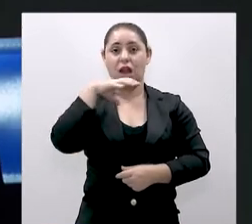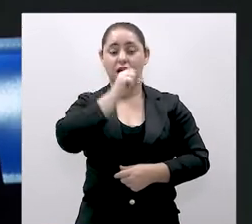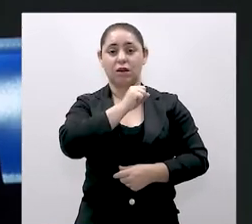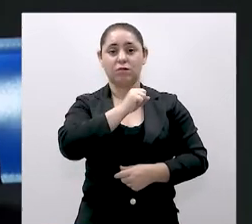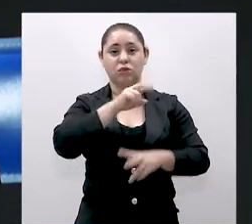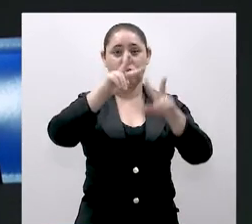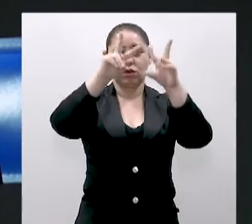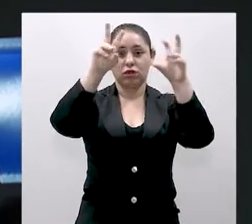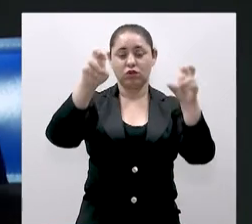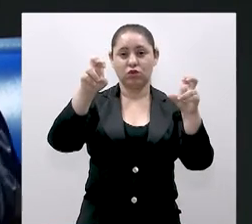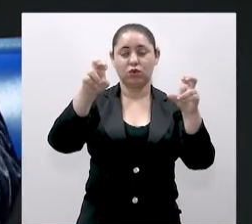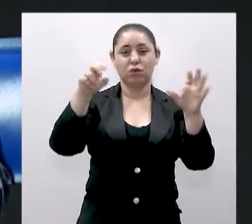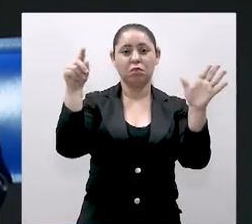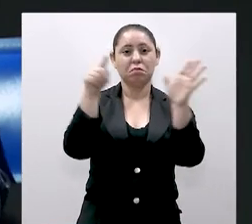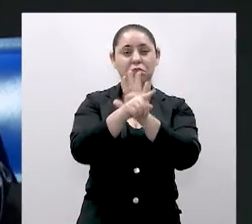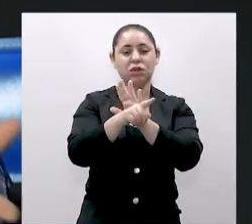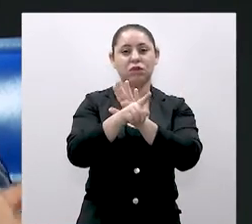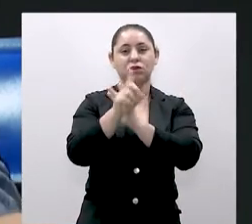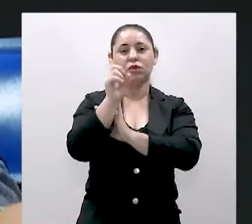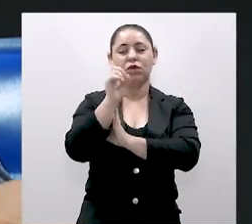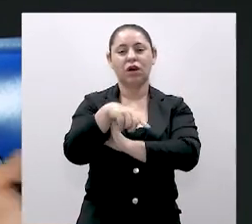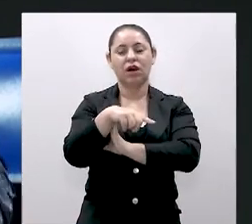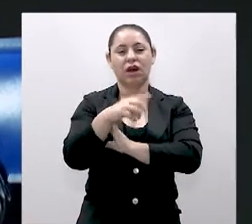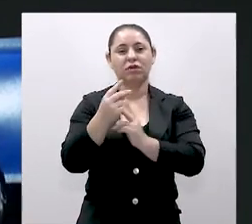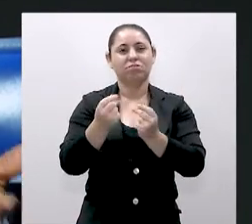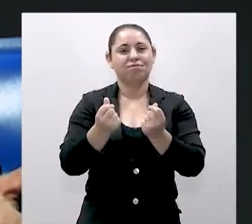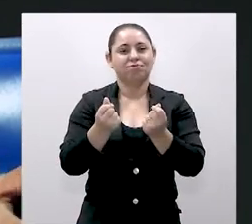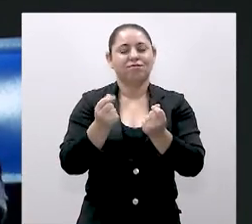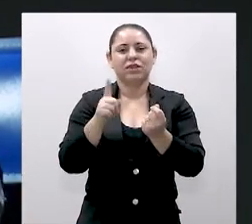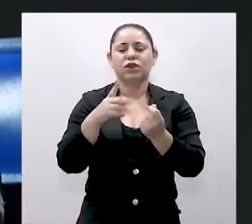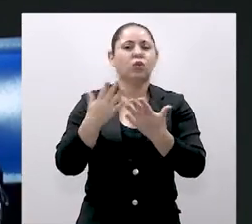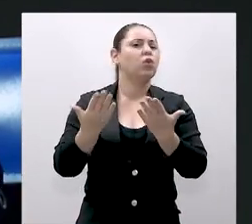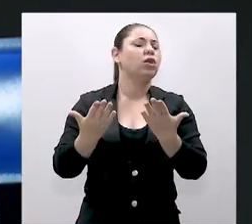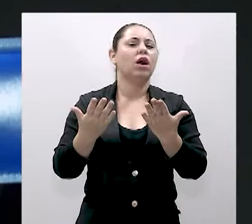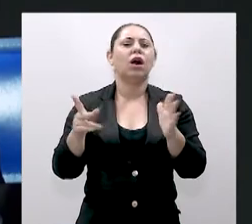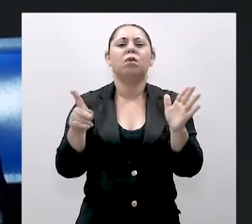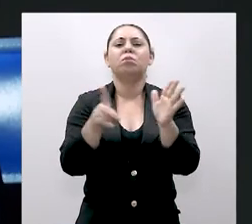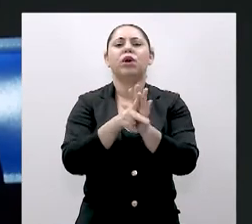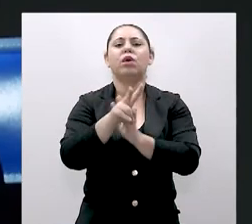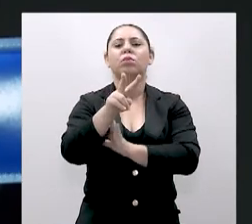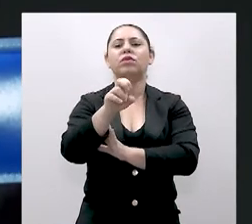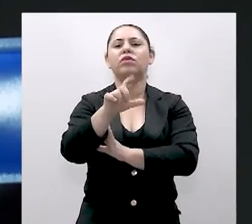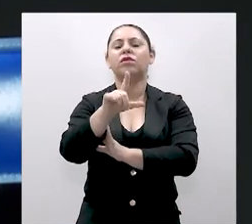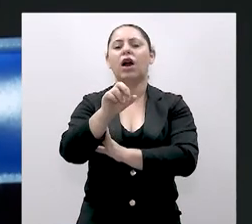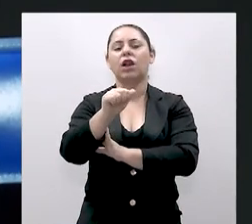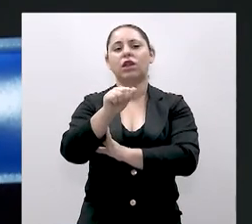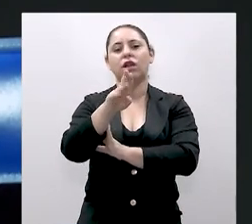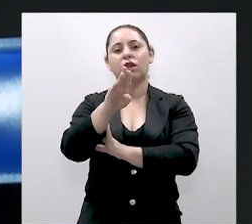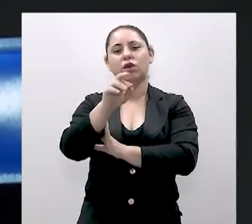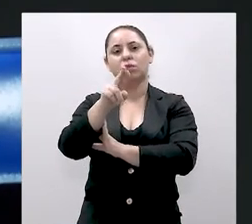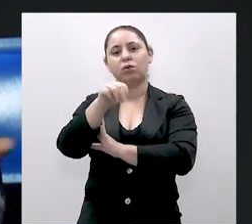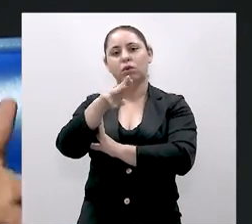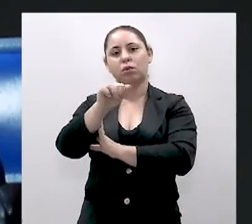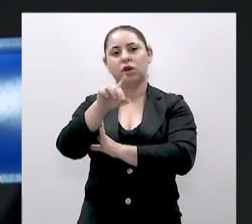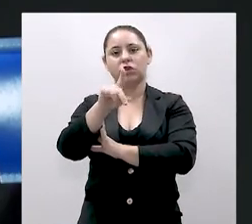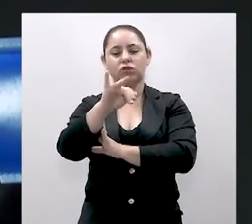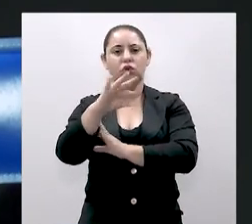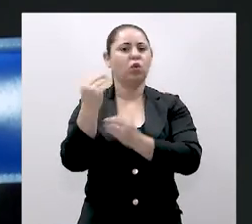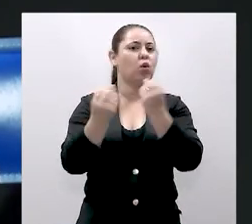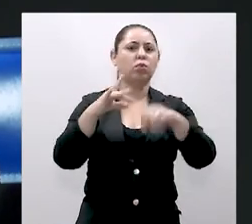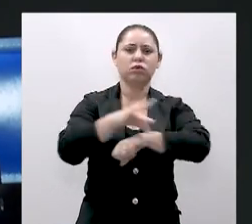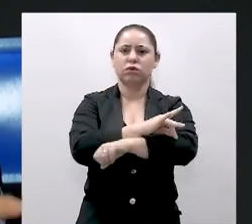Senador também rapidamente Que assunto com pressa me perdoe tava tava tão né uma Mas a questão da própria Vale Brumadinho